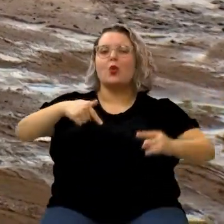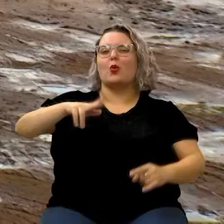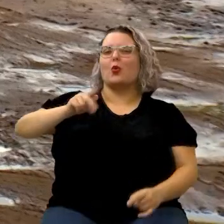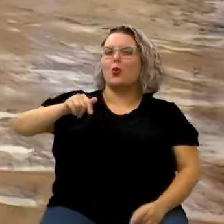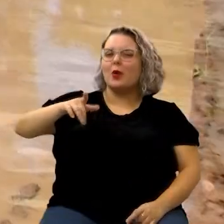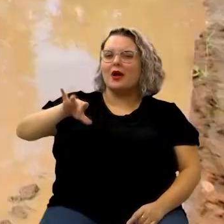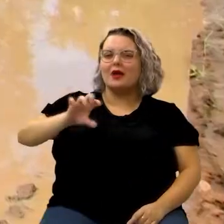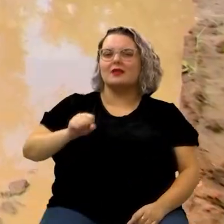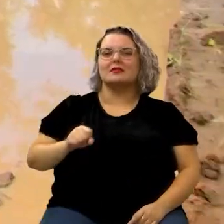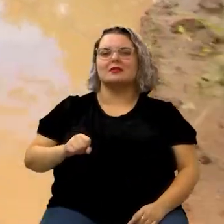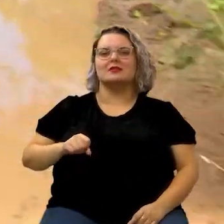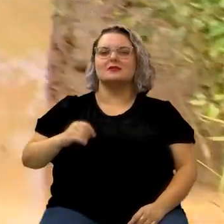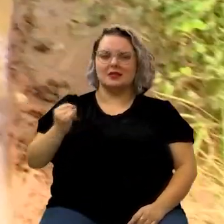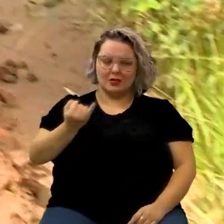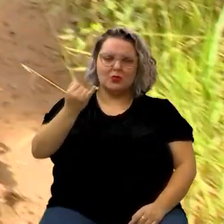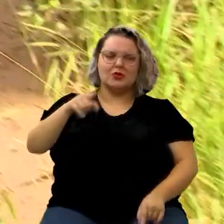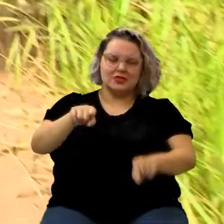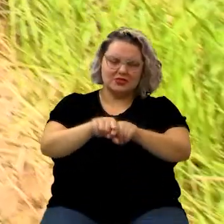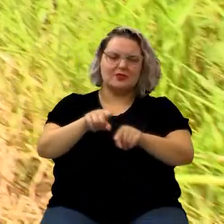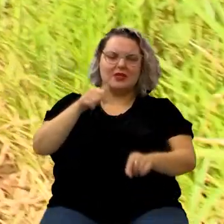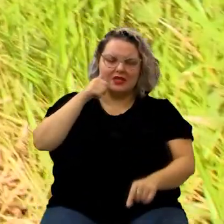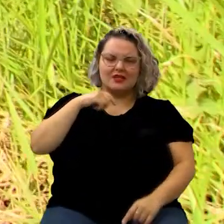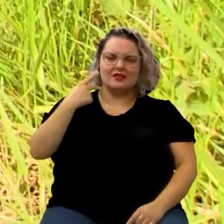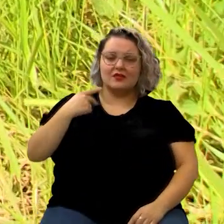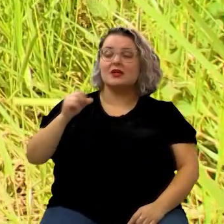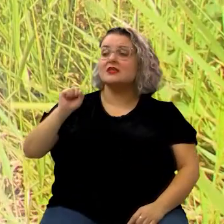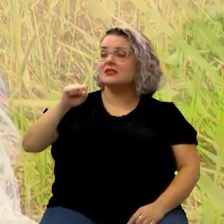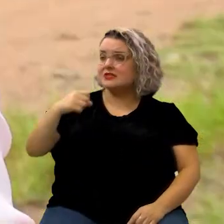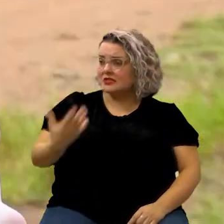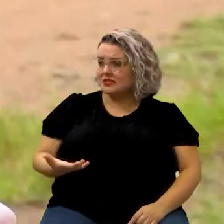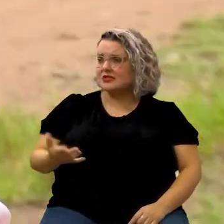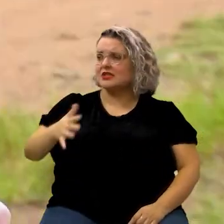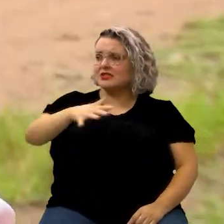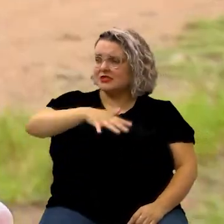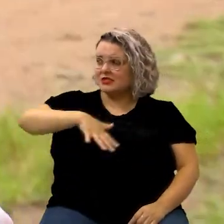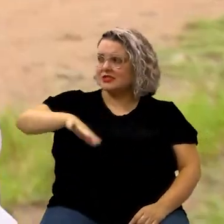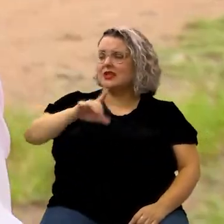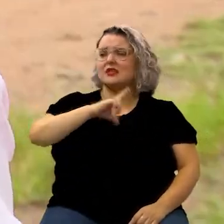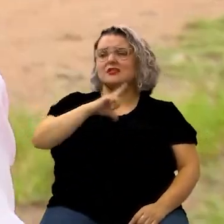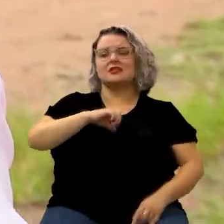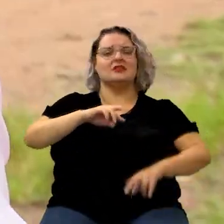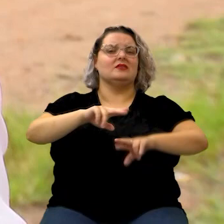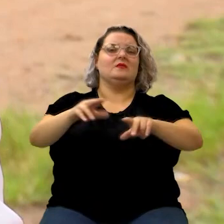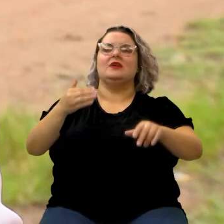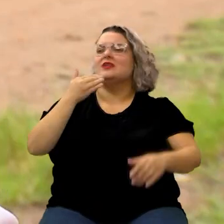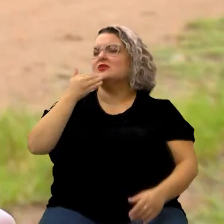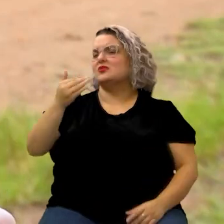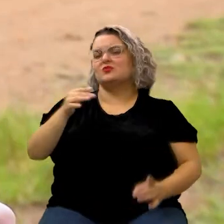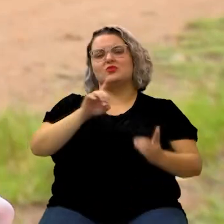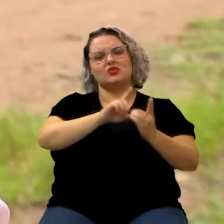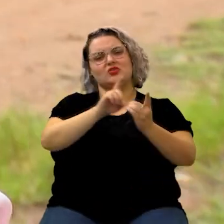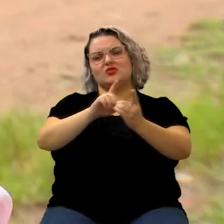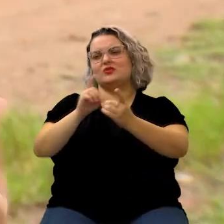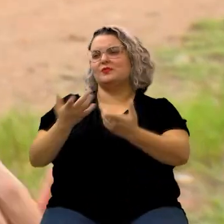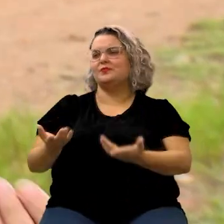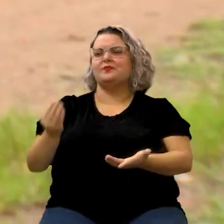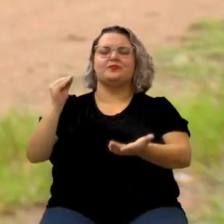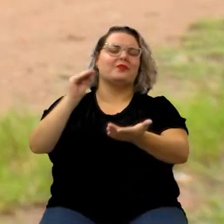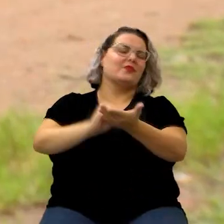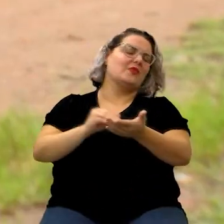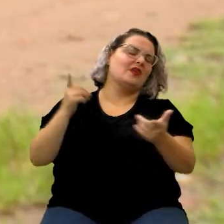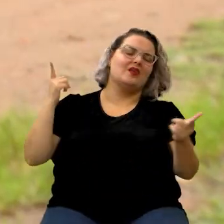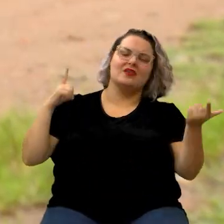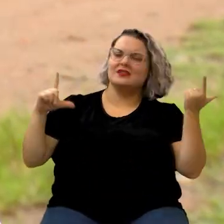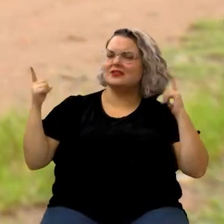né Vereador essa essa região toda aqui ela tem ela tem muitas demandas a serem atendidas faltaram